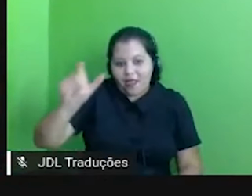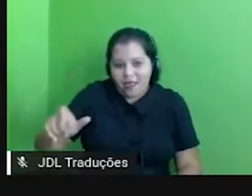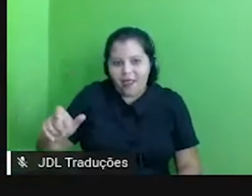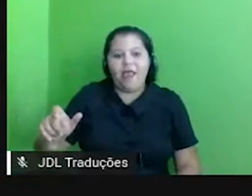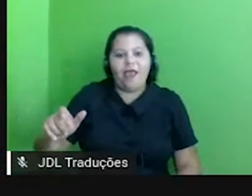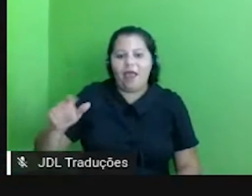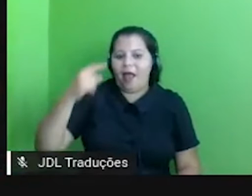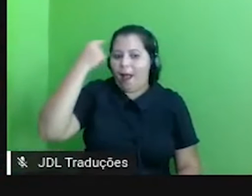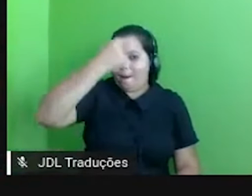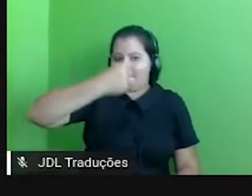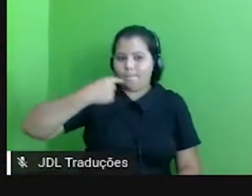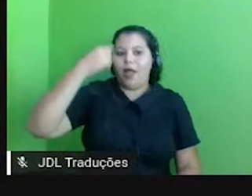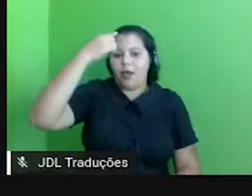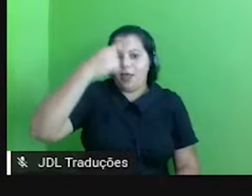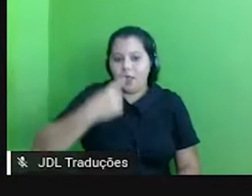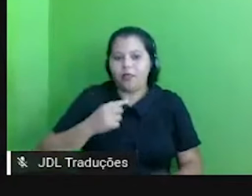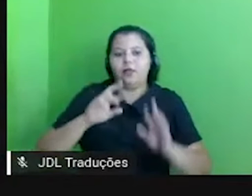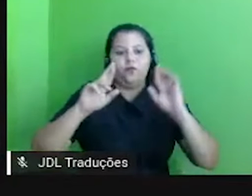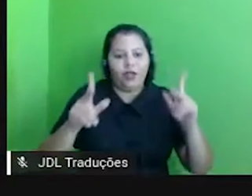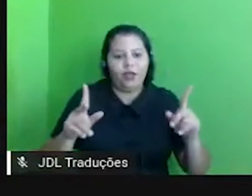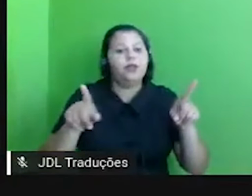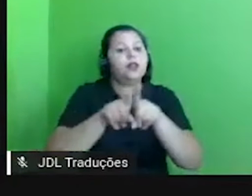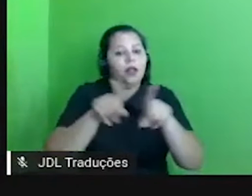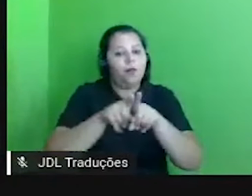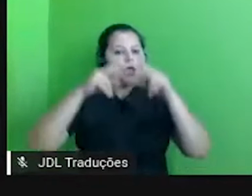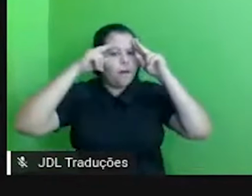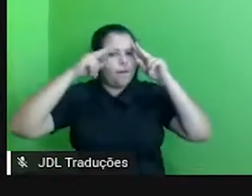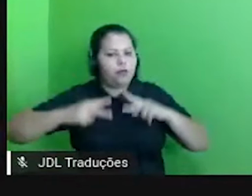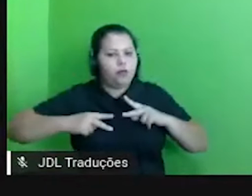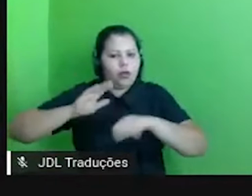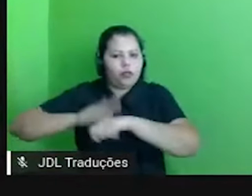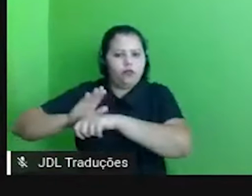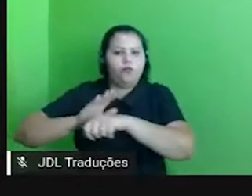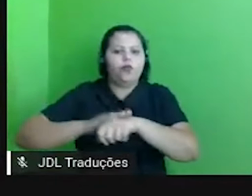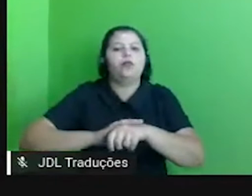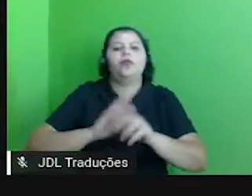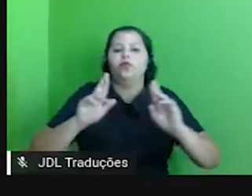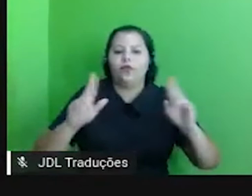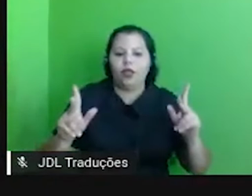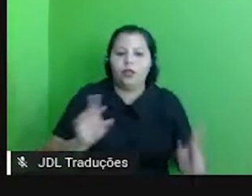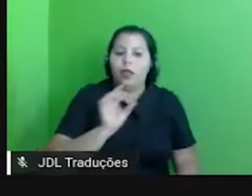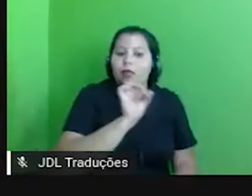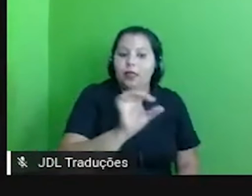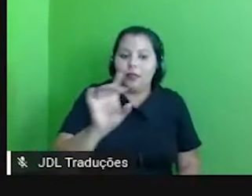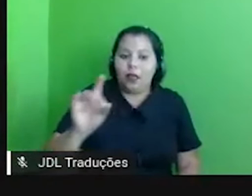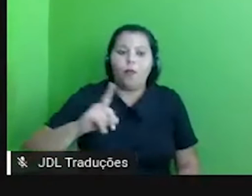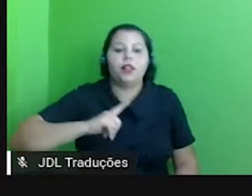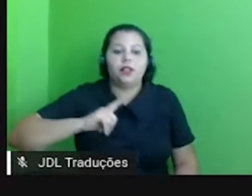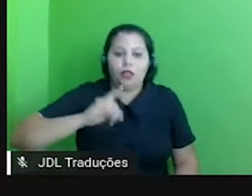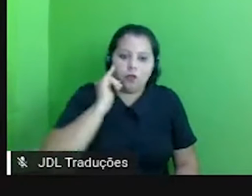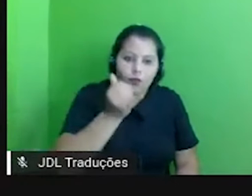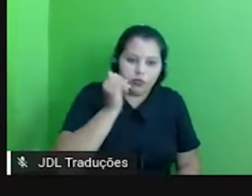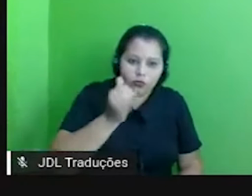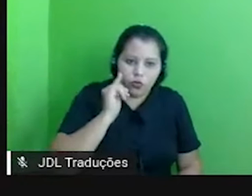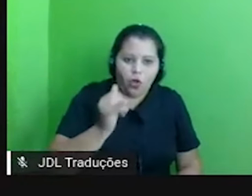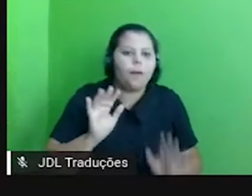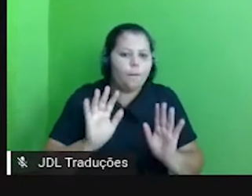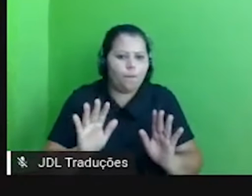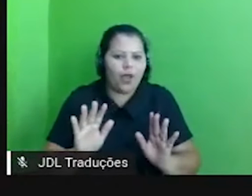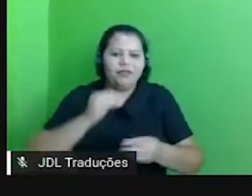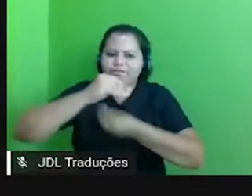aparência como a gente consegue ver aqui cada uma no livro tem um conto Apesar de que algumas aparecem nas histórias uma da outra